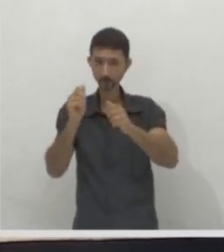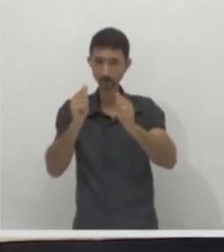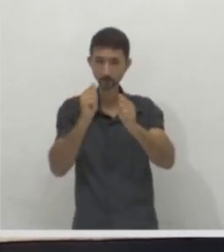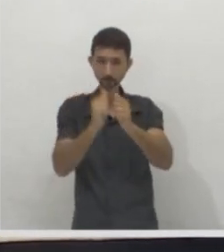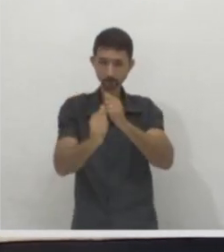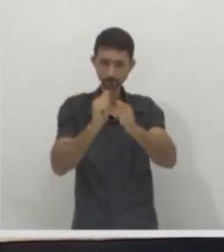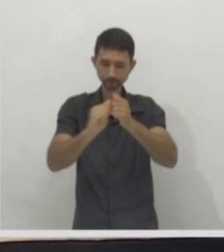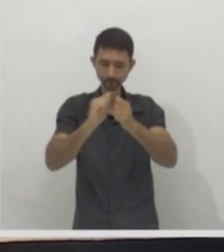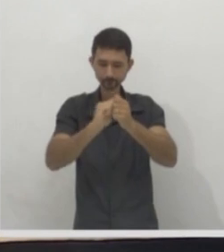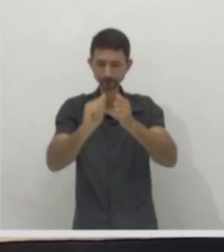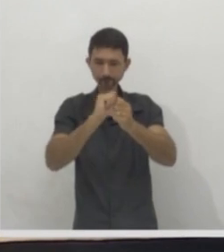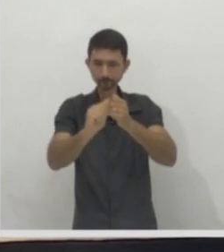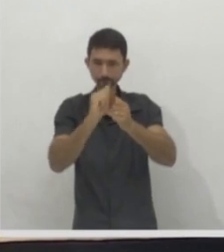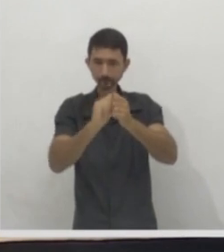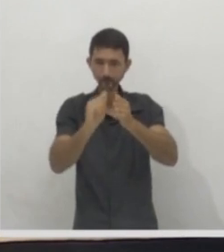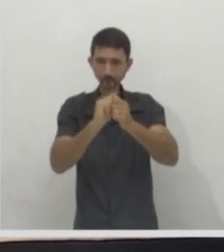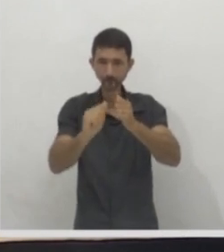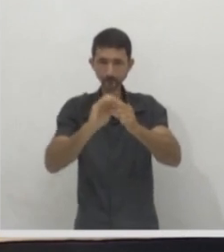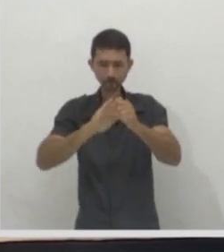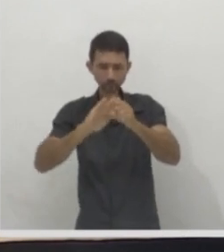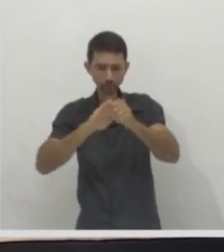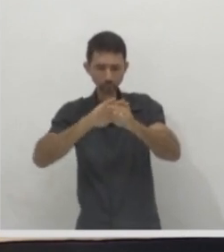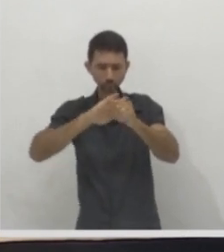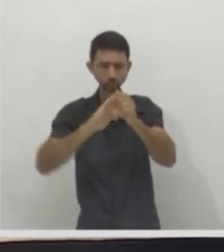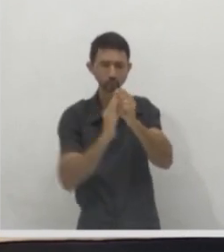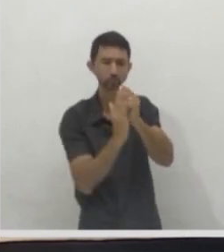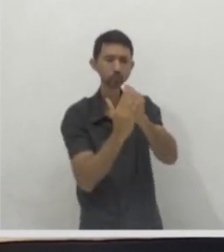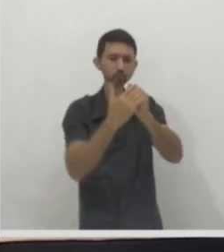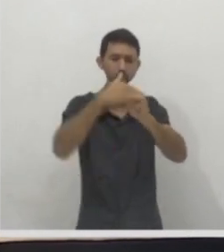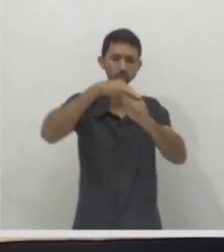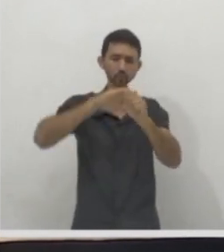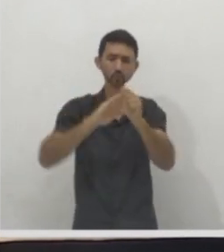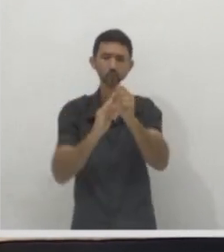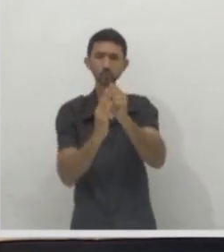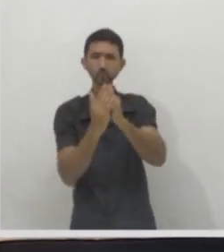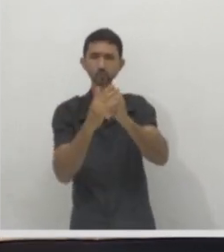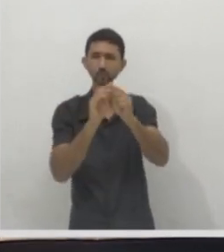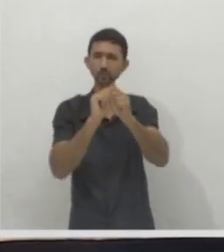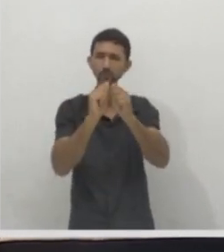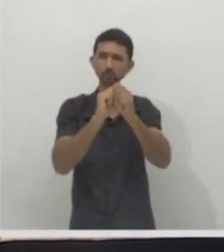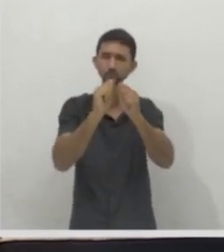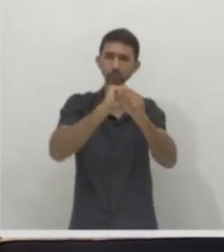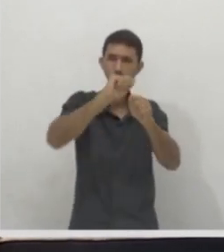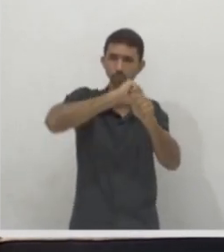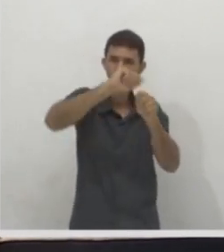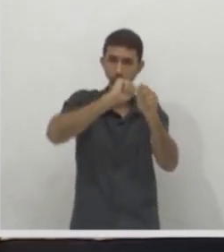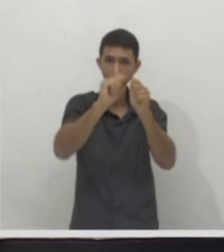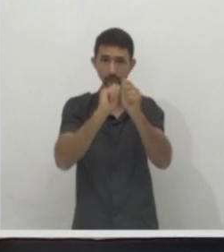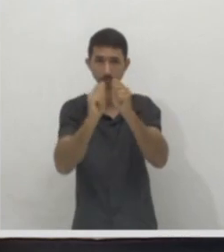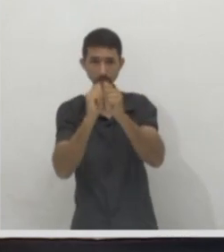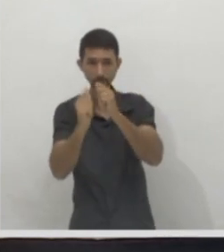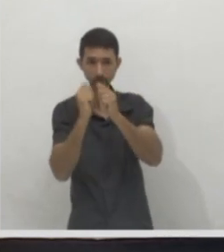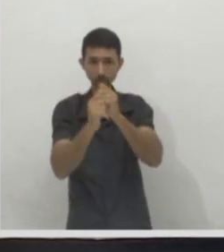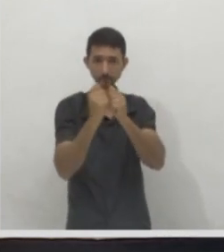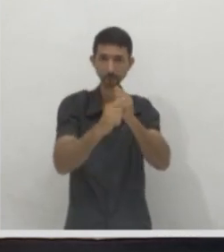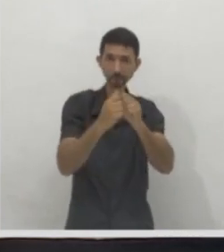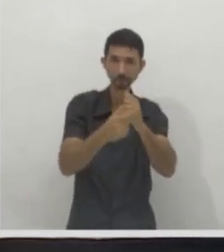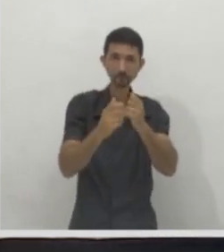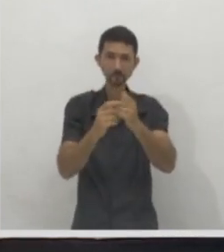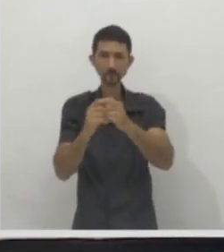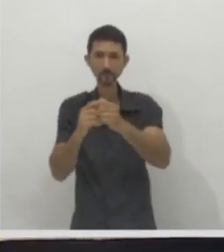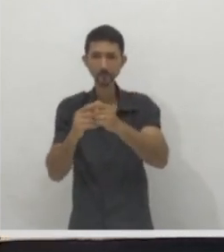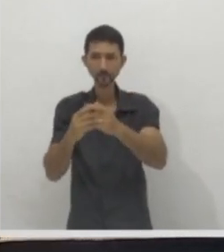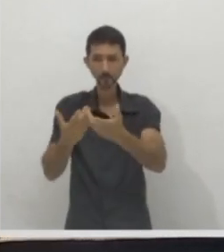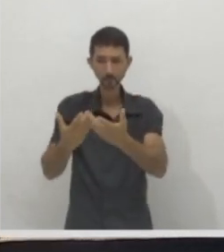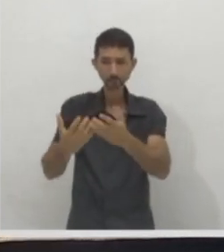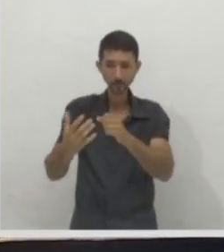tirar lascas e tentar afiar ao máximo essas pedras para servir, tá? Para